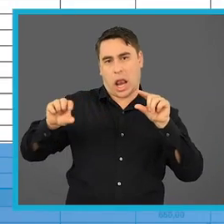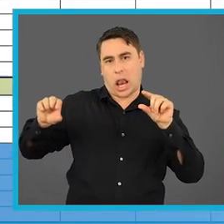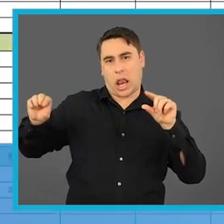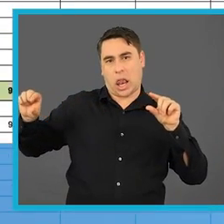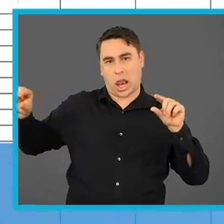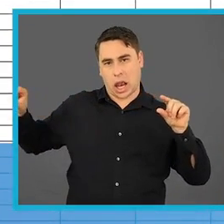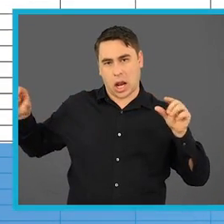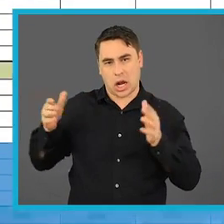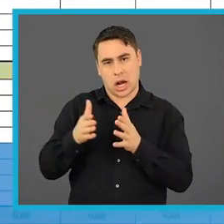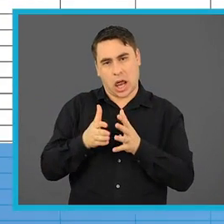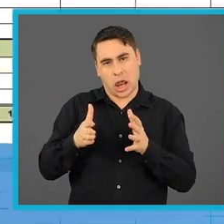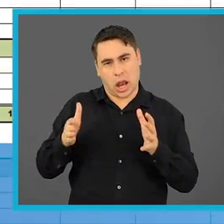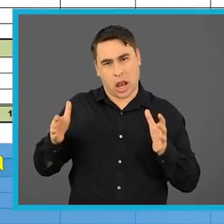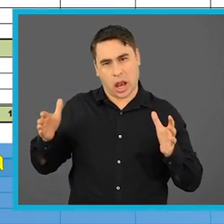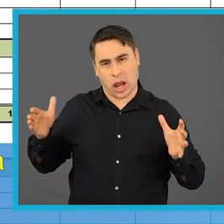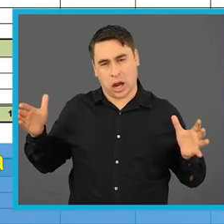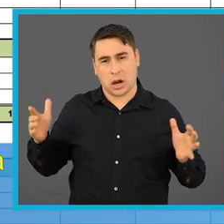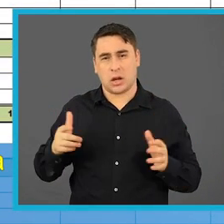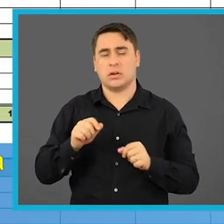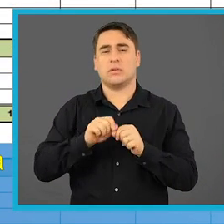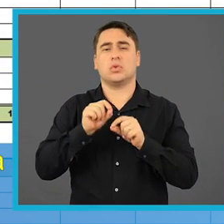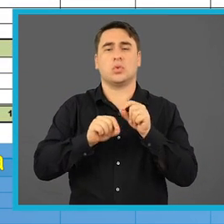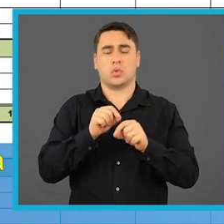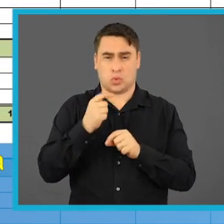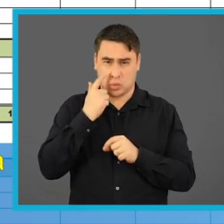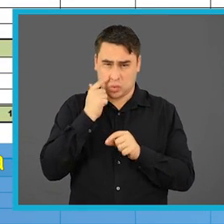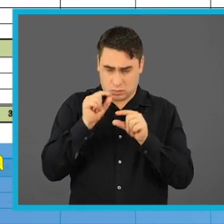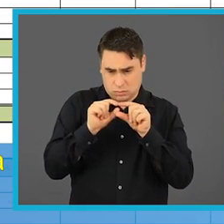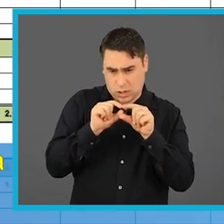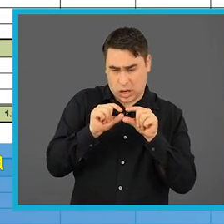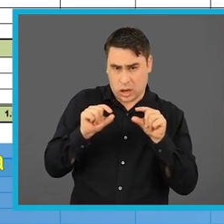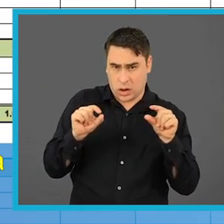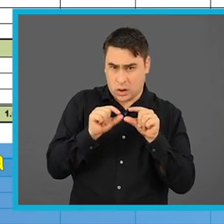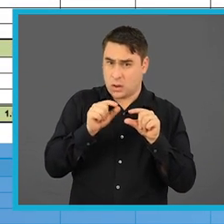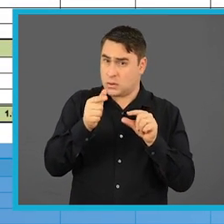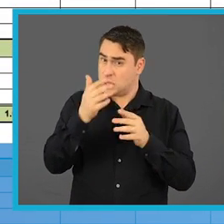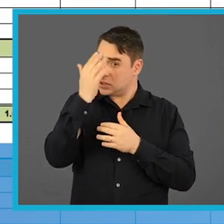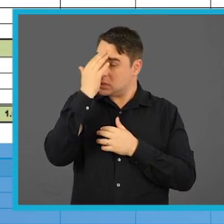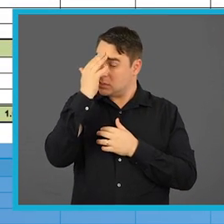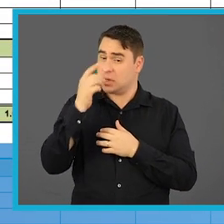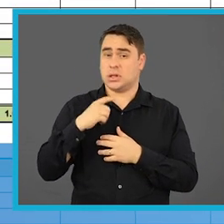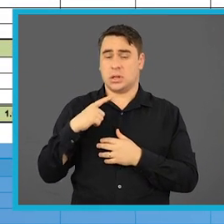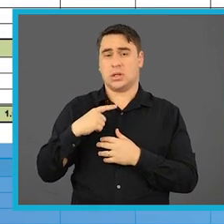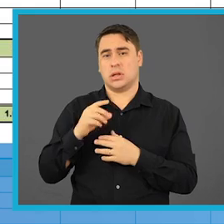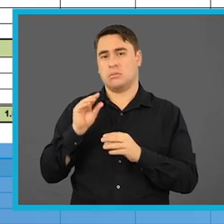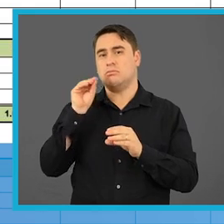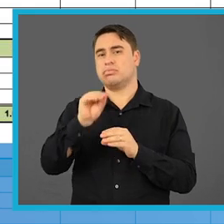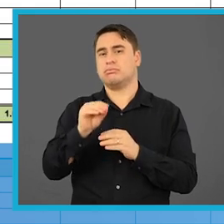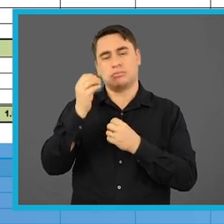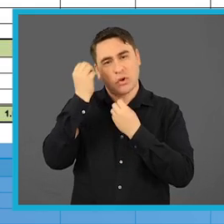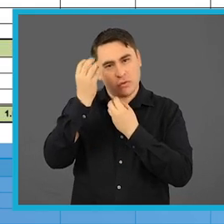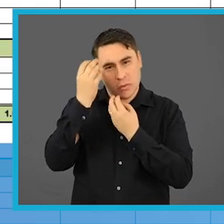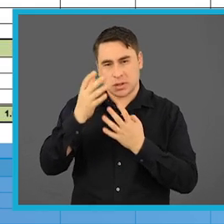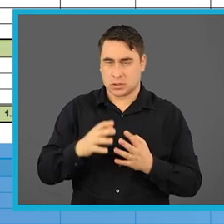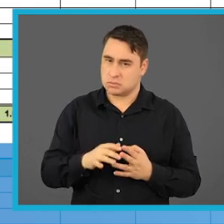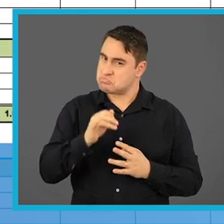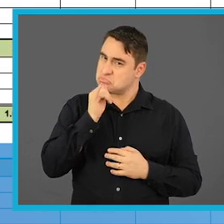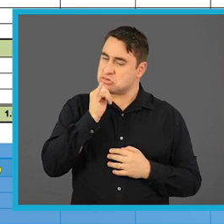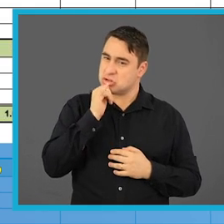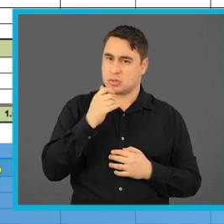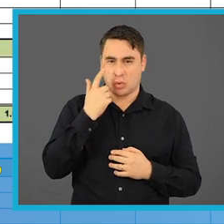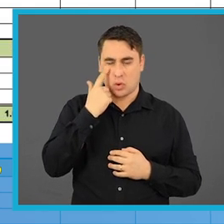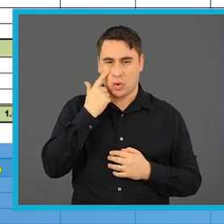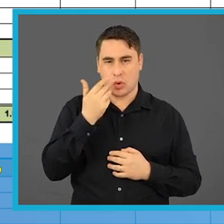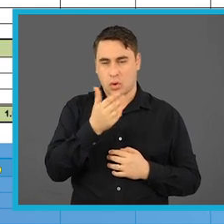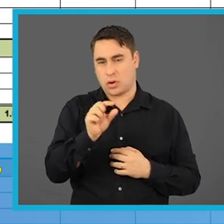extensa na vertical, a gente faz o seguinte: a gente deixa essa linha para você saber que você inseriu alguma informação.